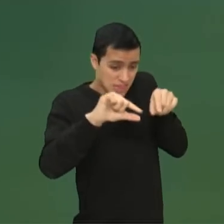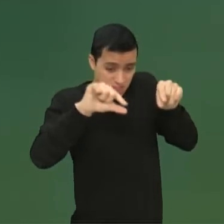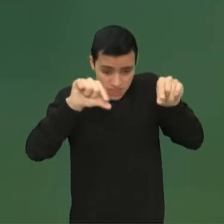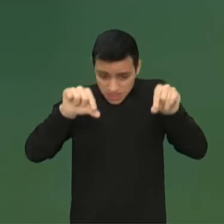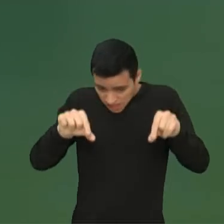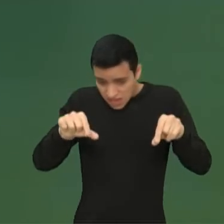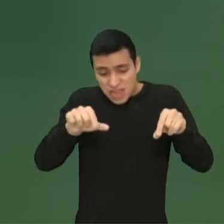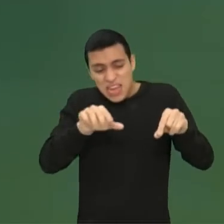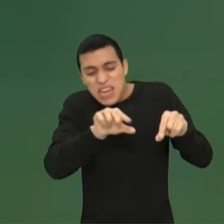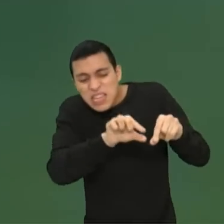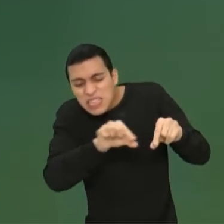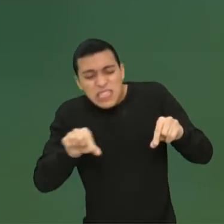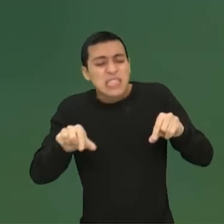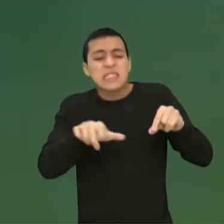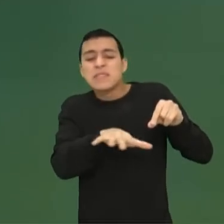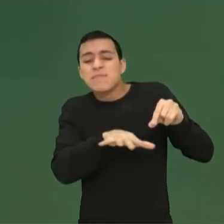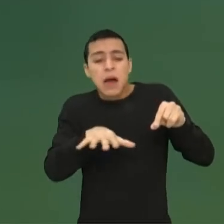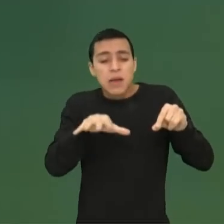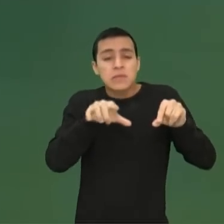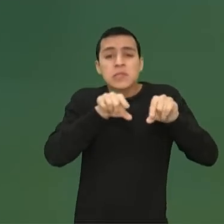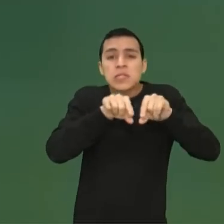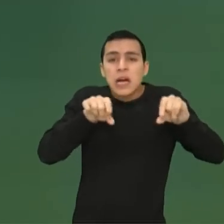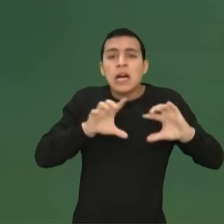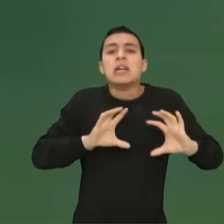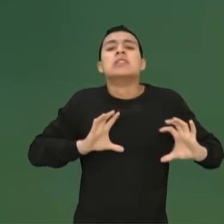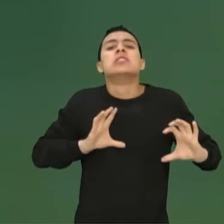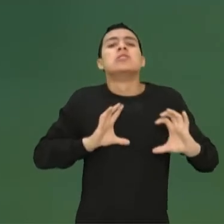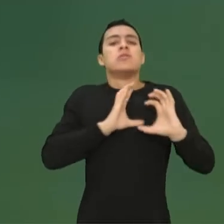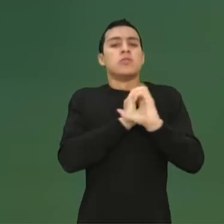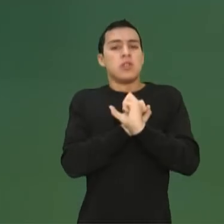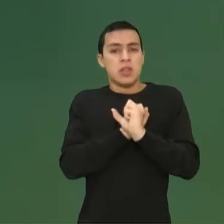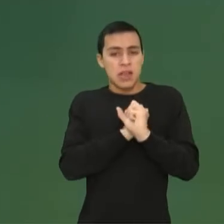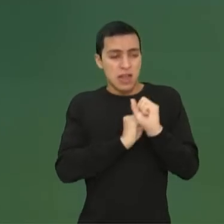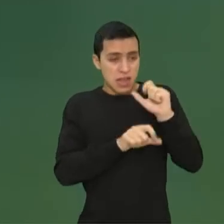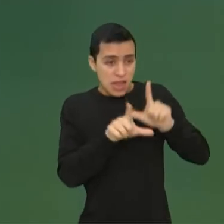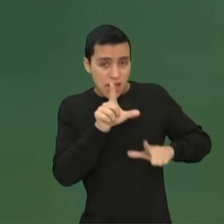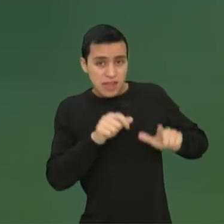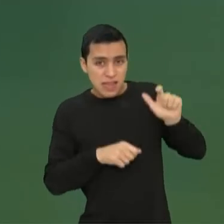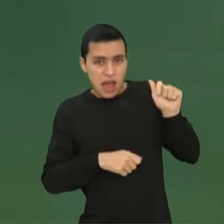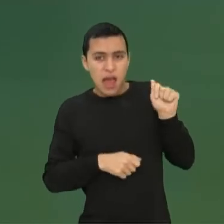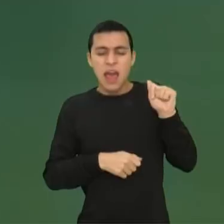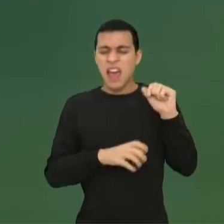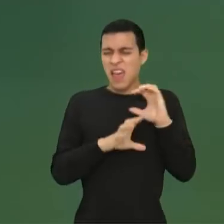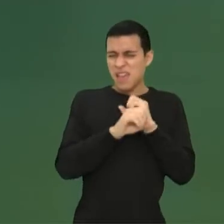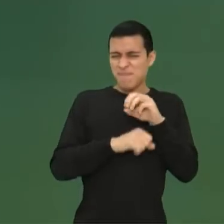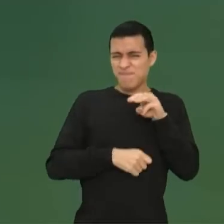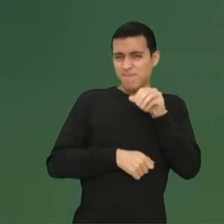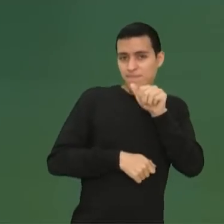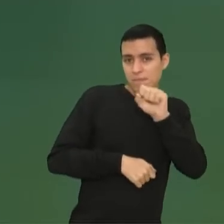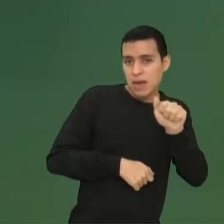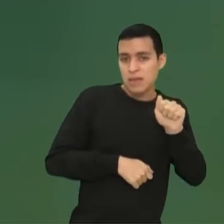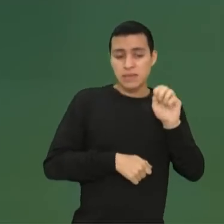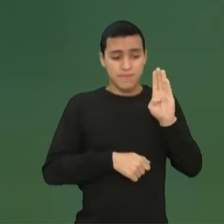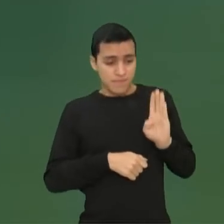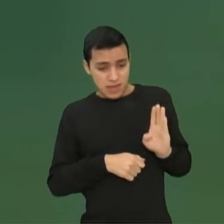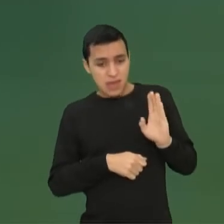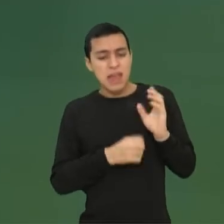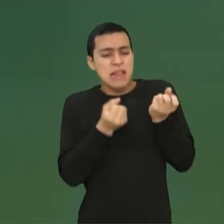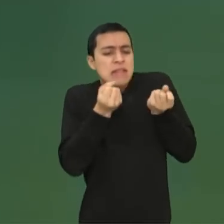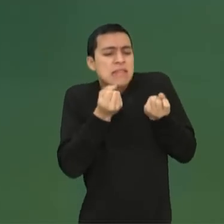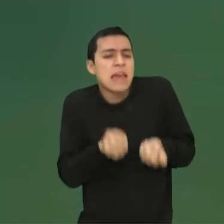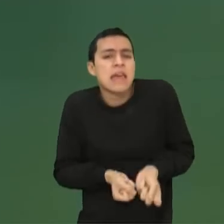de espaço que ele ocupa, eu chamo de letra A, massa, letra B,